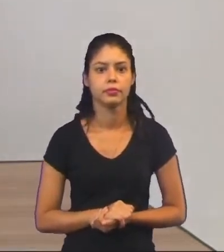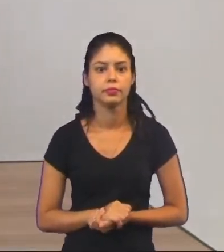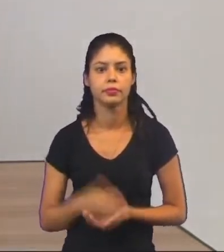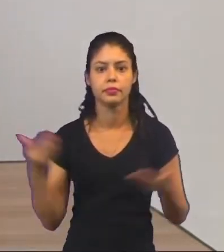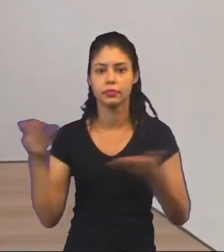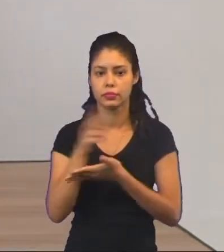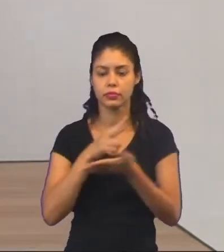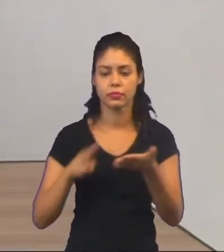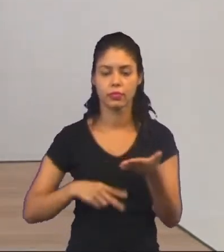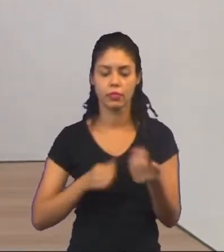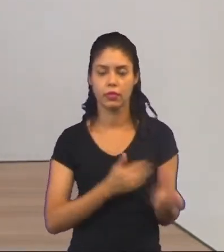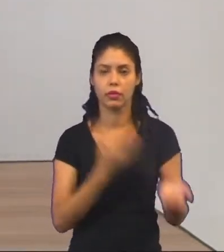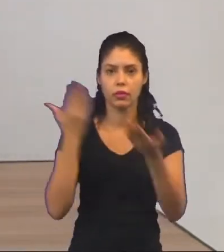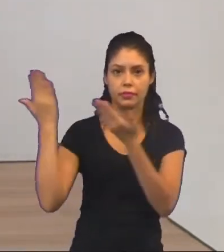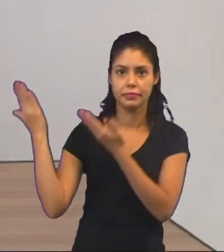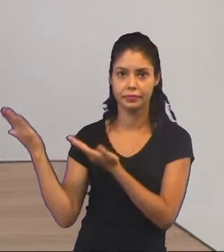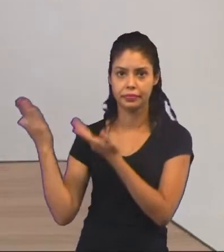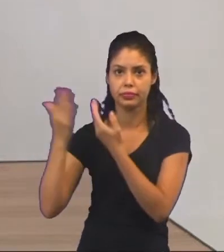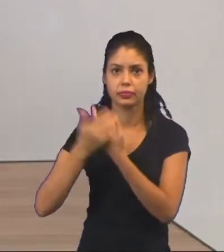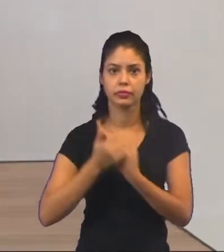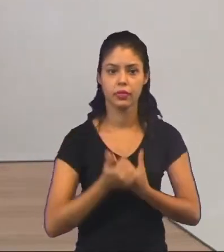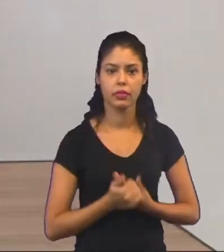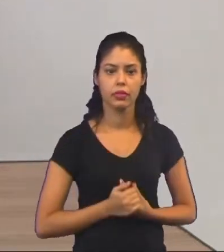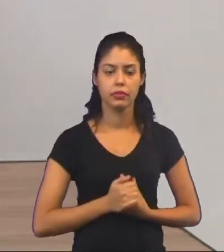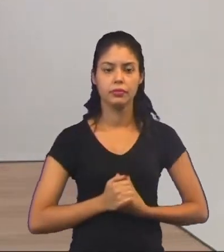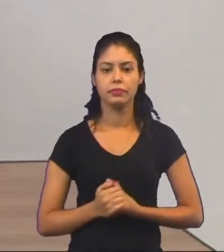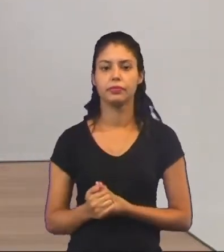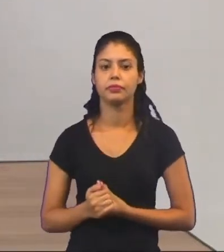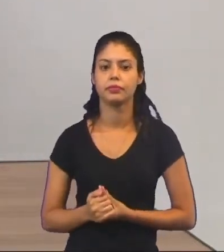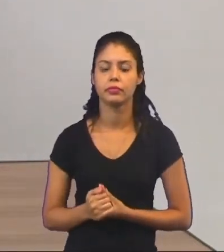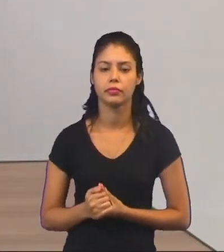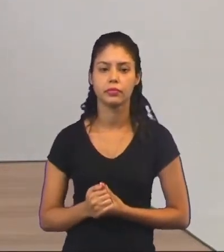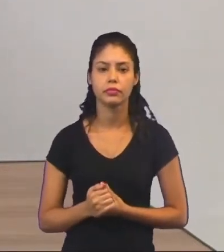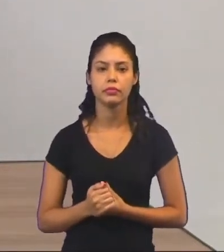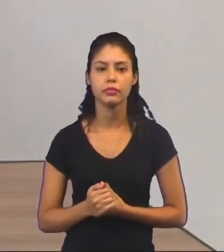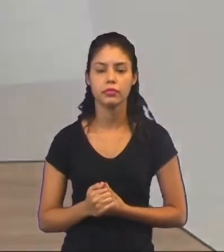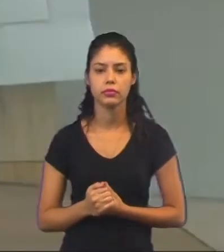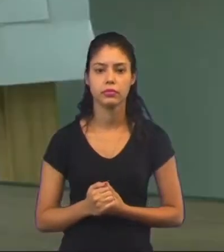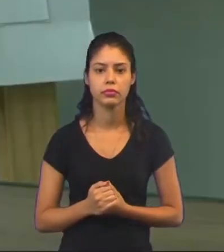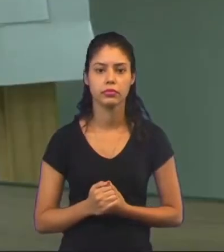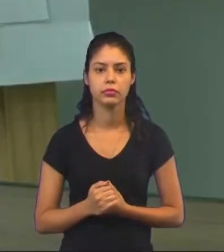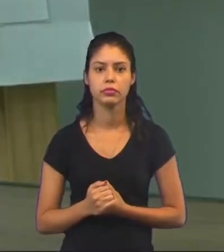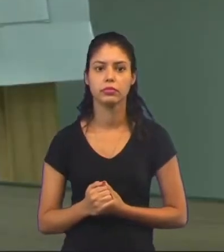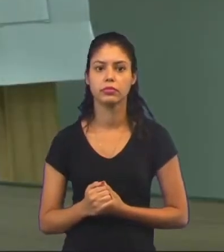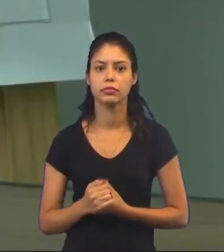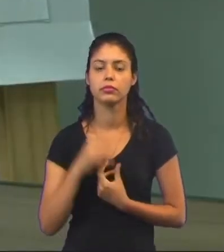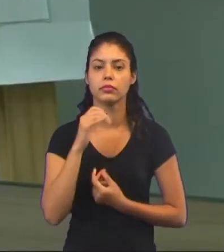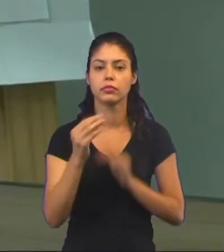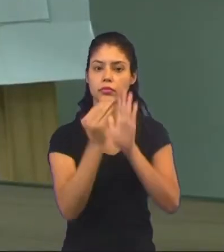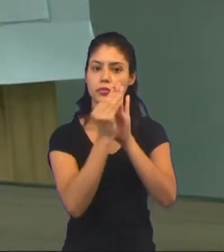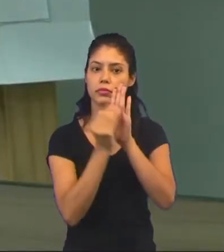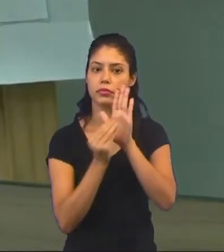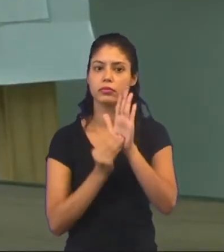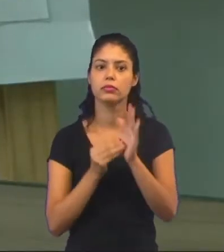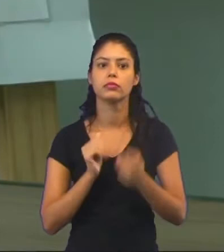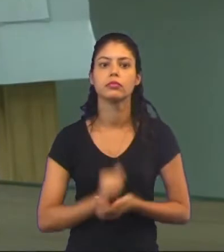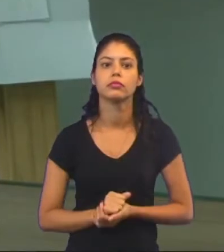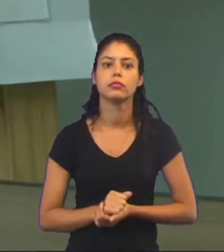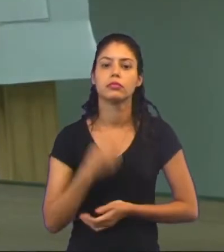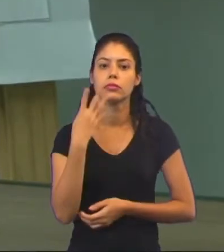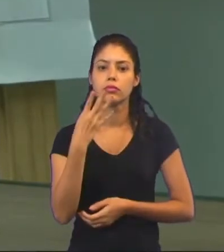leitura então? Vamos observar essa outra receita abaixo? Temos aqui então, vamos ler juntos.